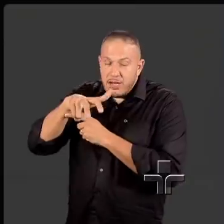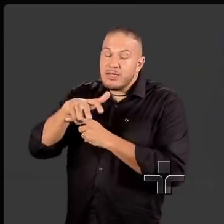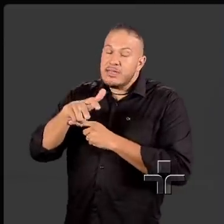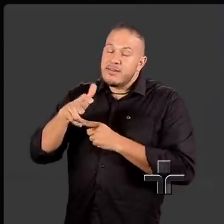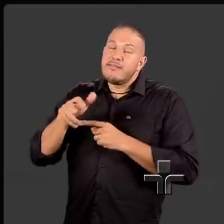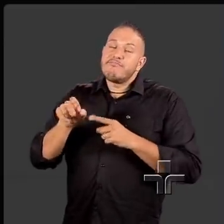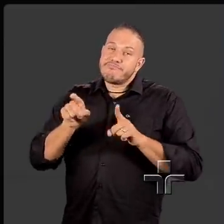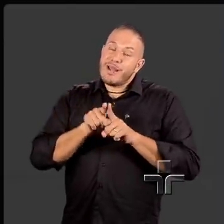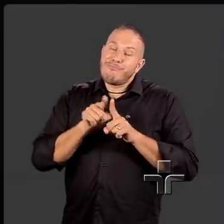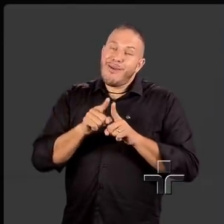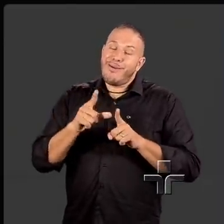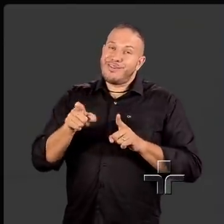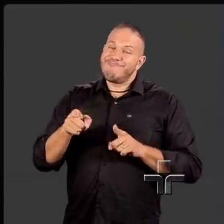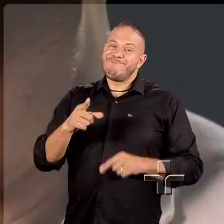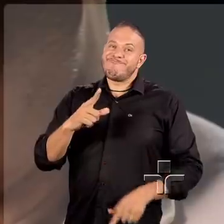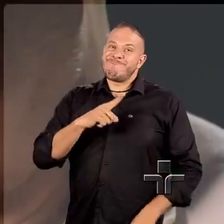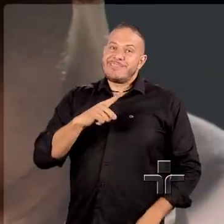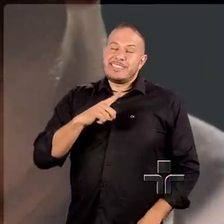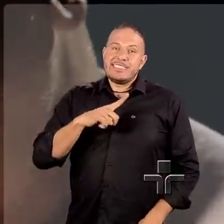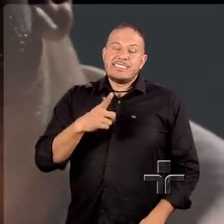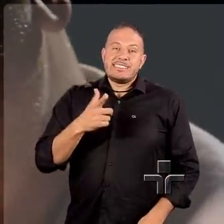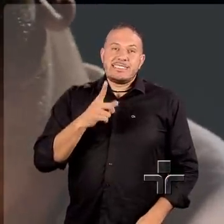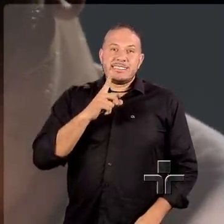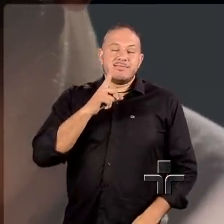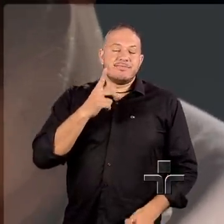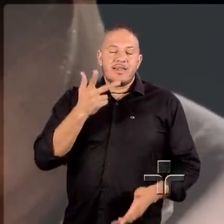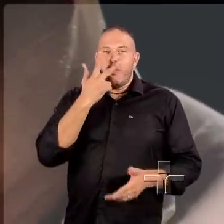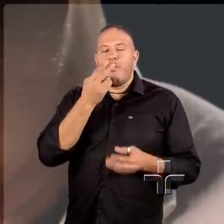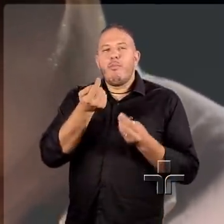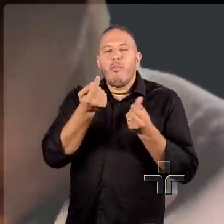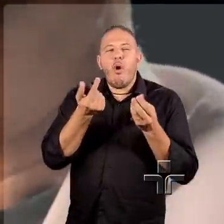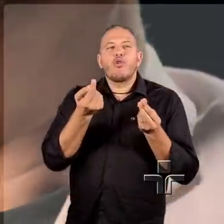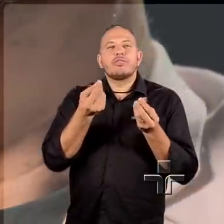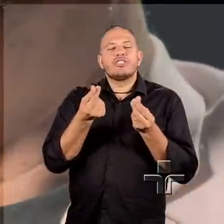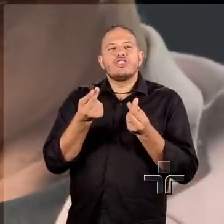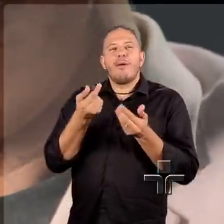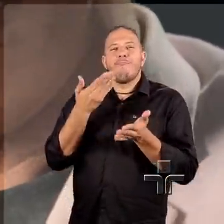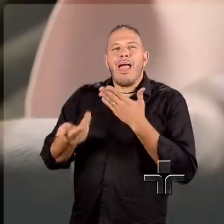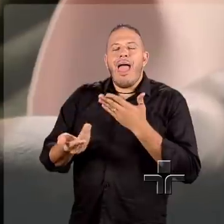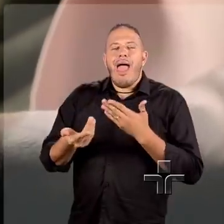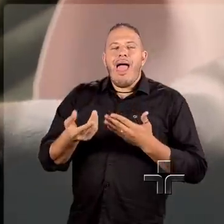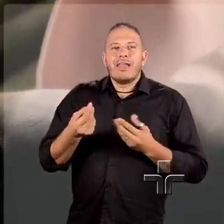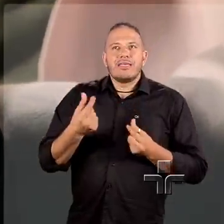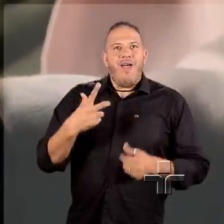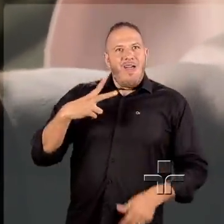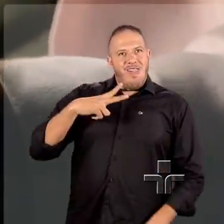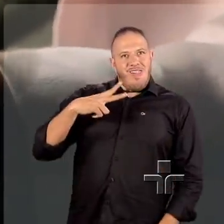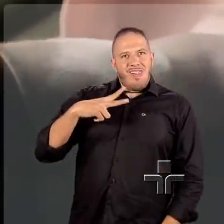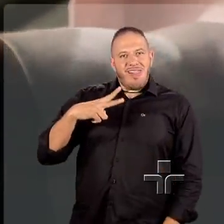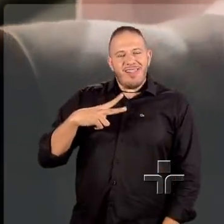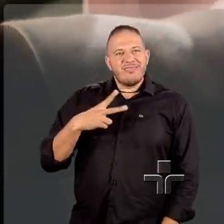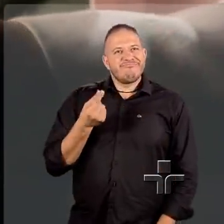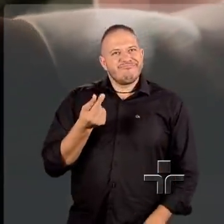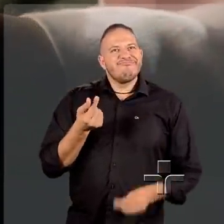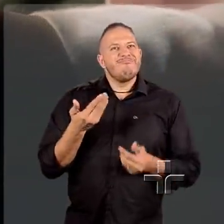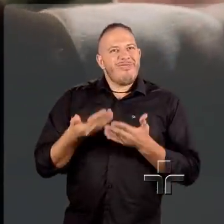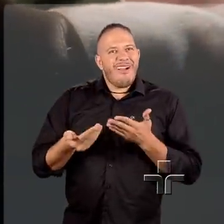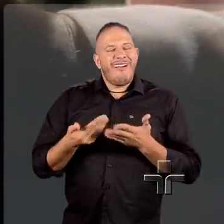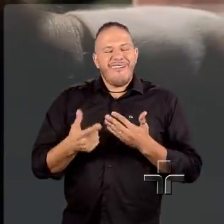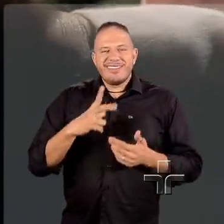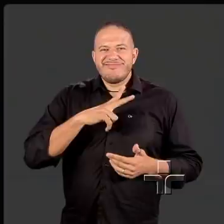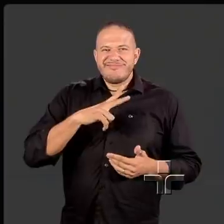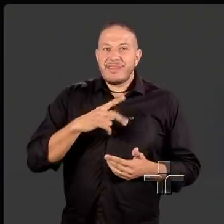também possibilidades da perda de privacidade. E dá para se dizer